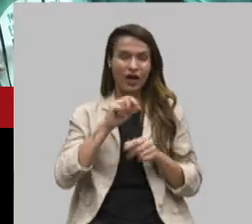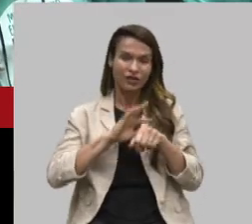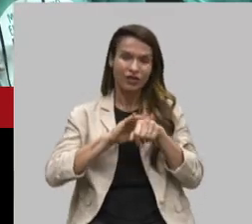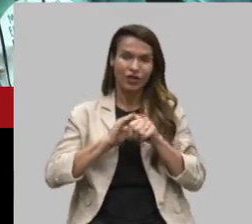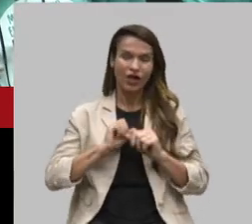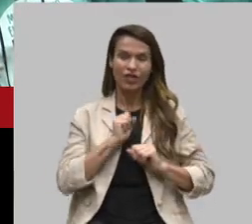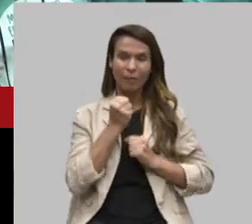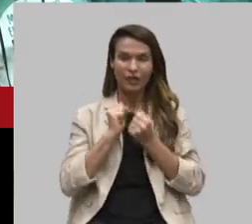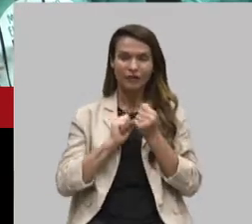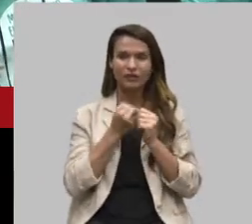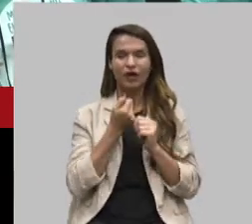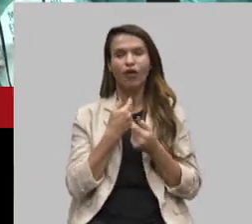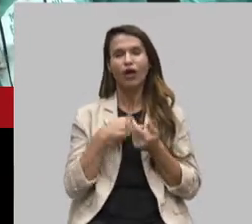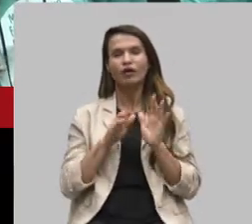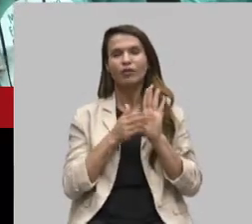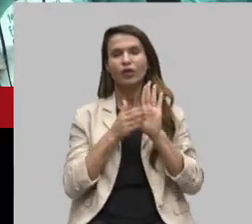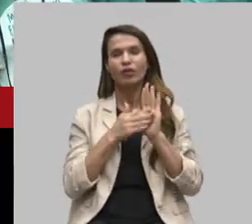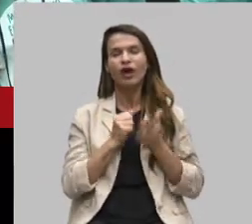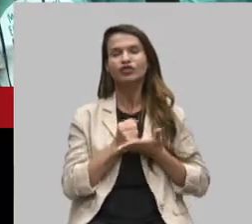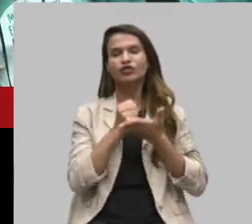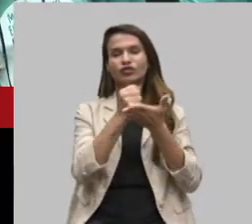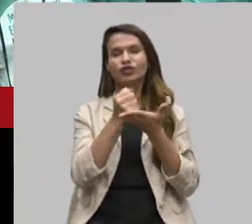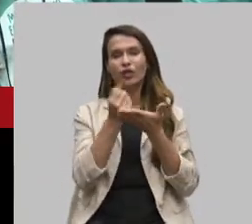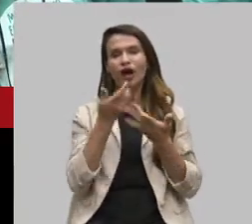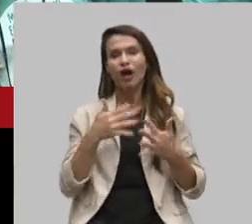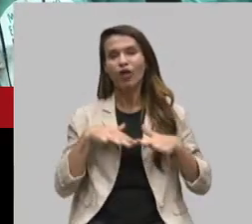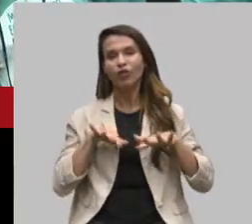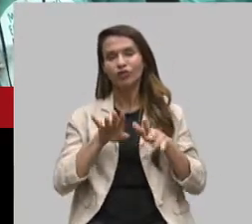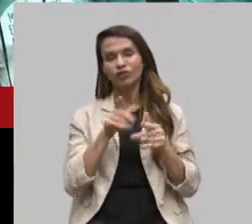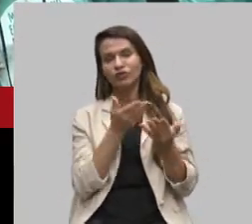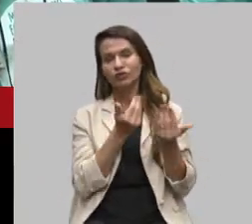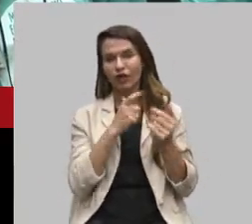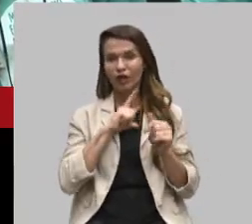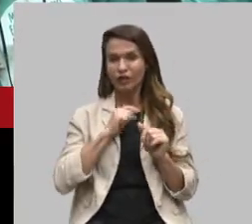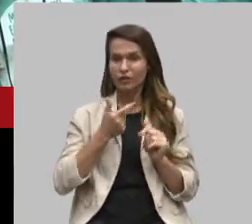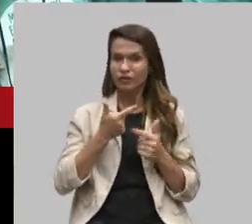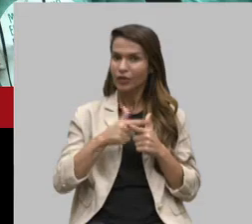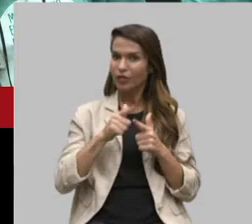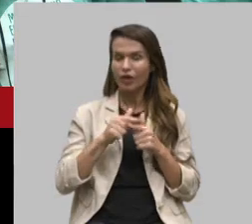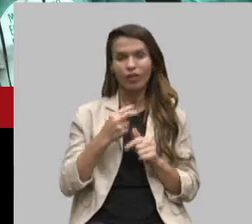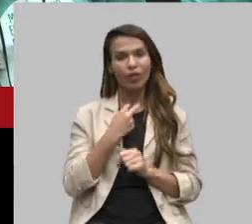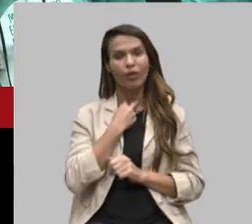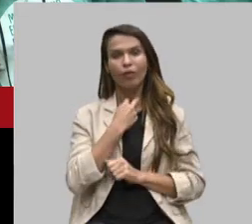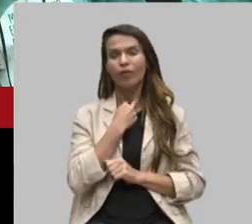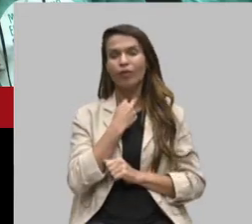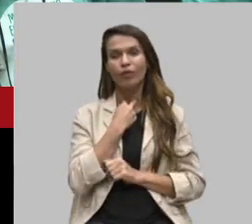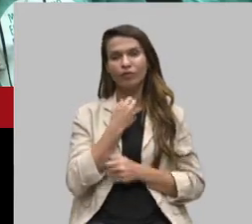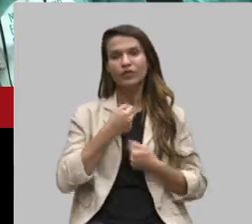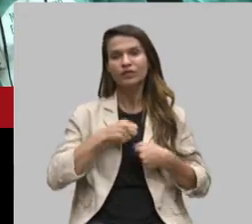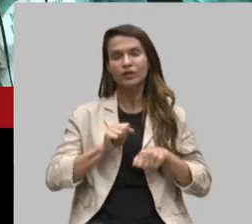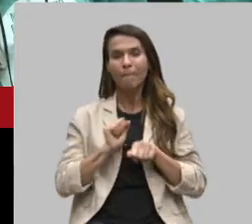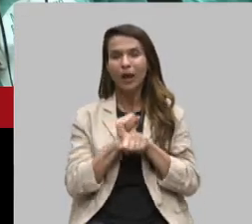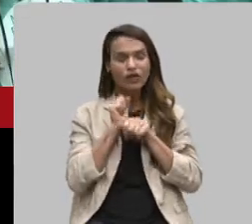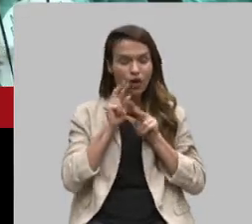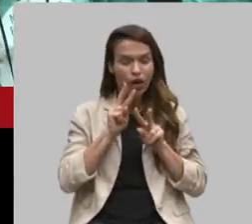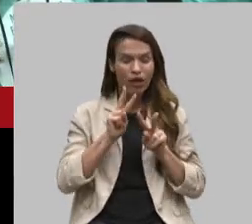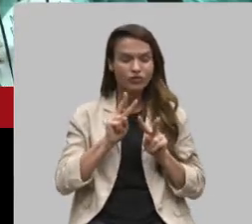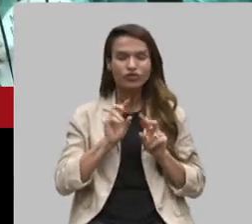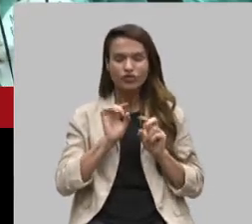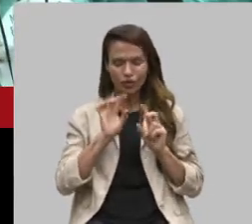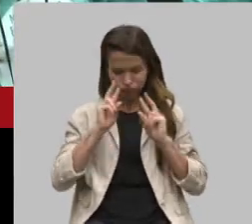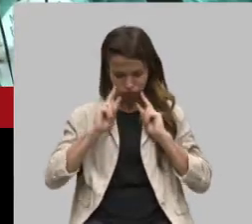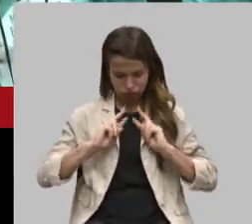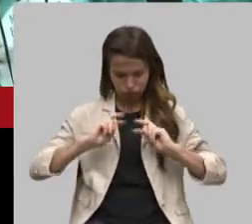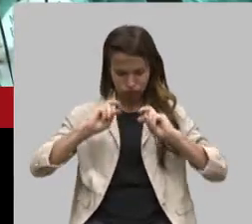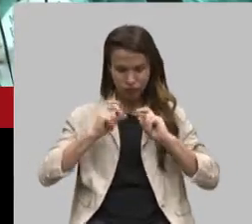proposta ela ajuda muito a inclusão dos jovens que t esse problema porque nós não podemos nós temos que parar de olhar só pro nosso próprio nariz e falar na